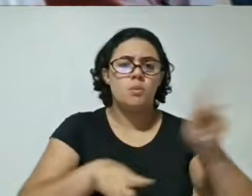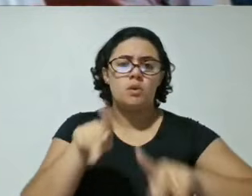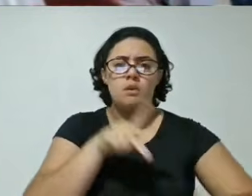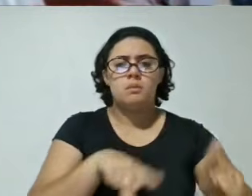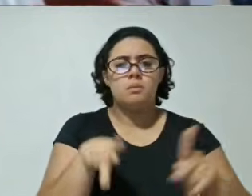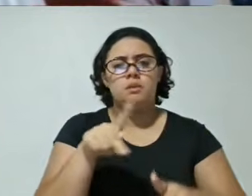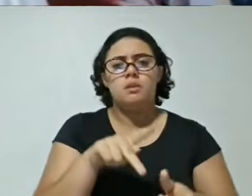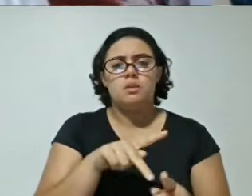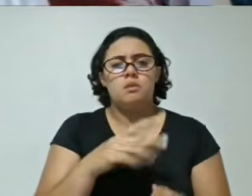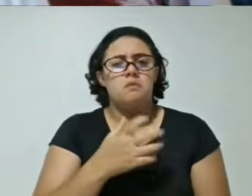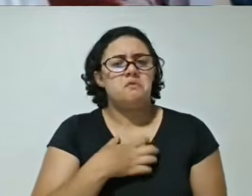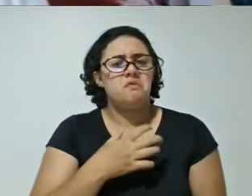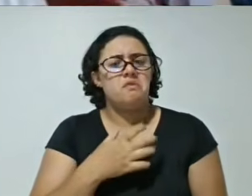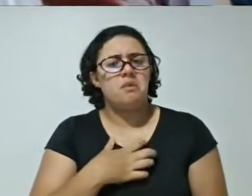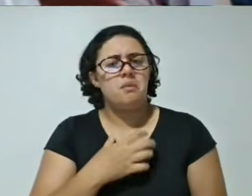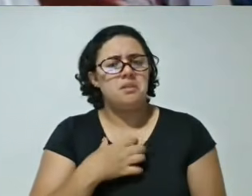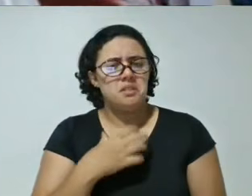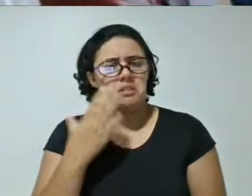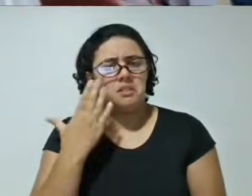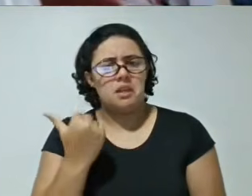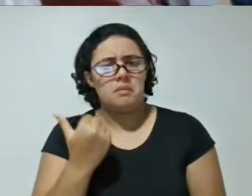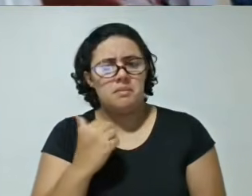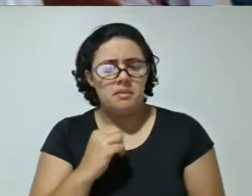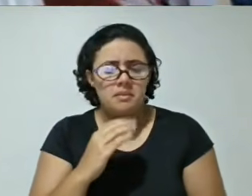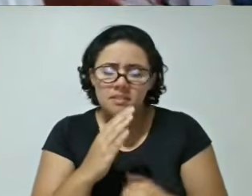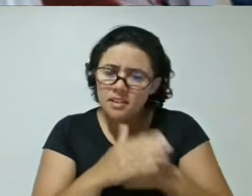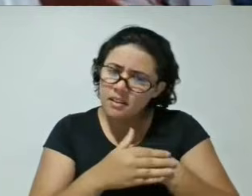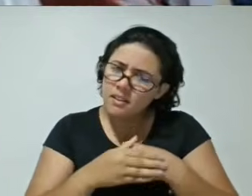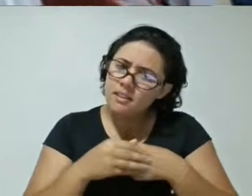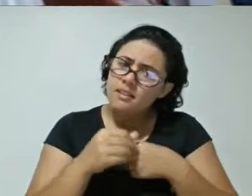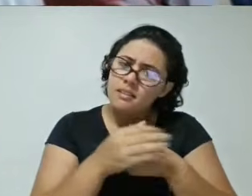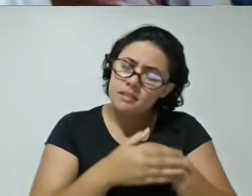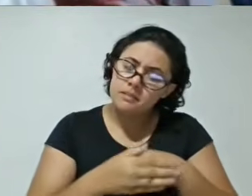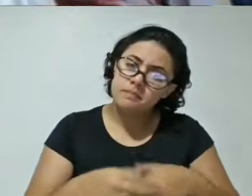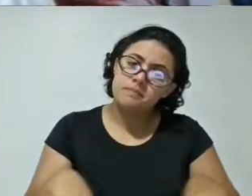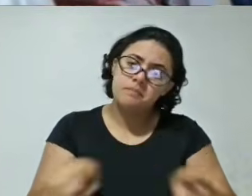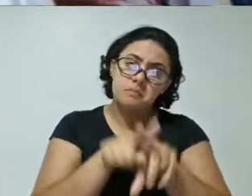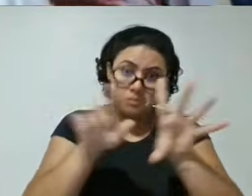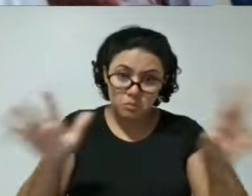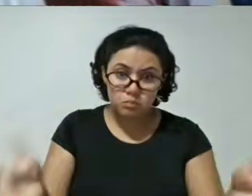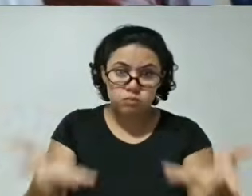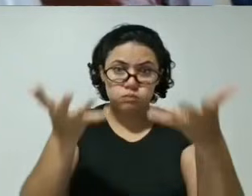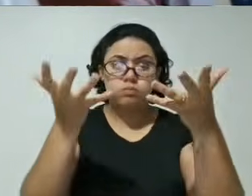assim tão, sabe, afetiva e engrandecedora?